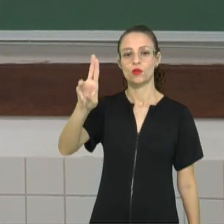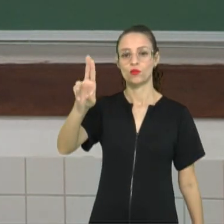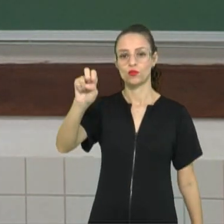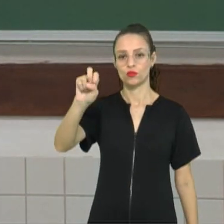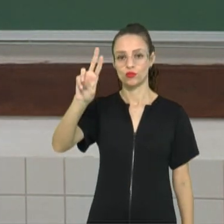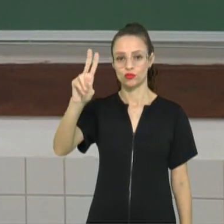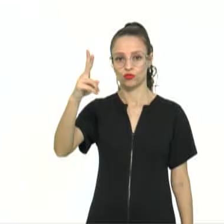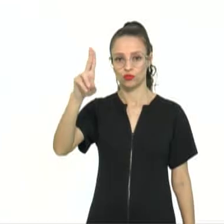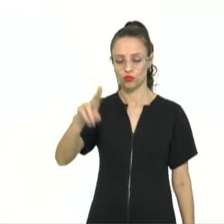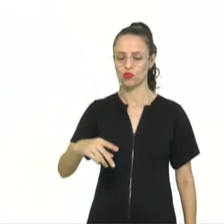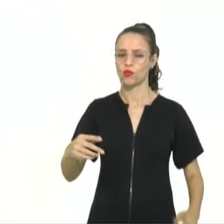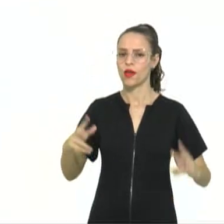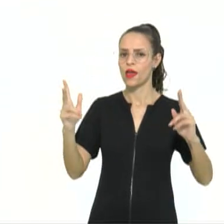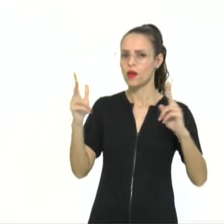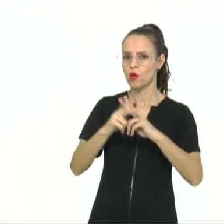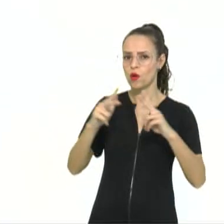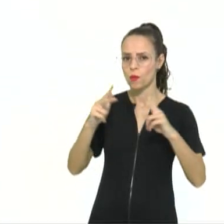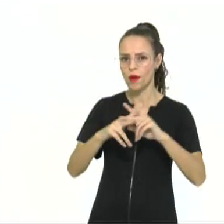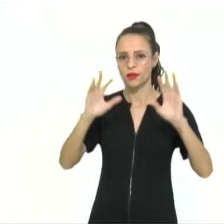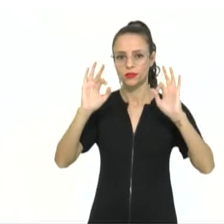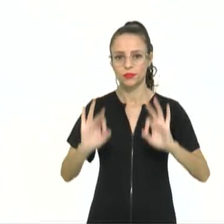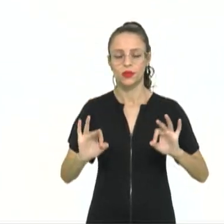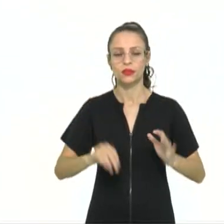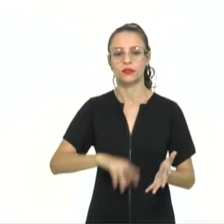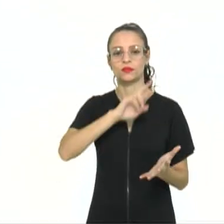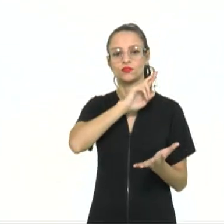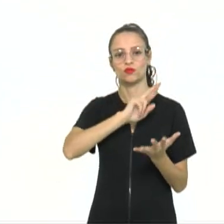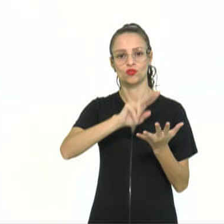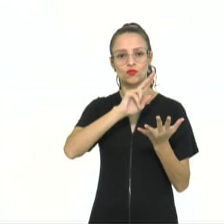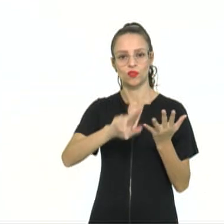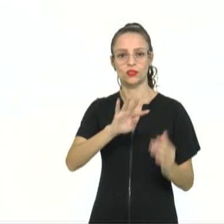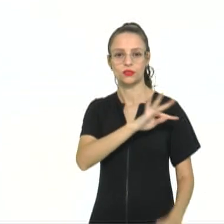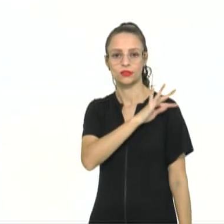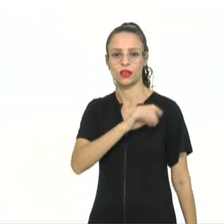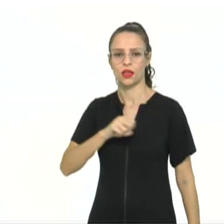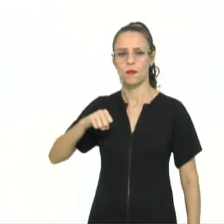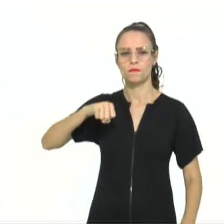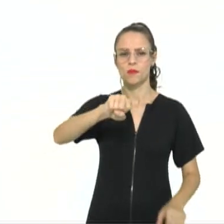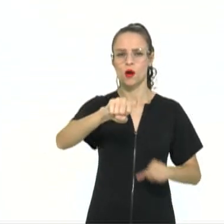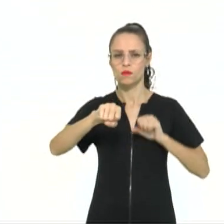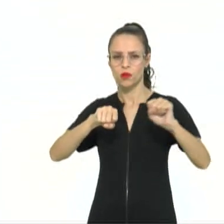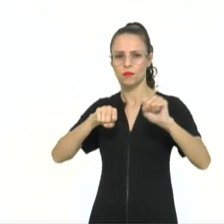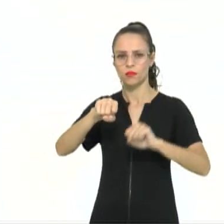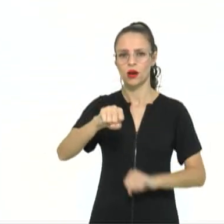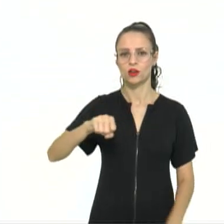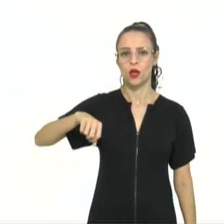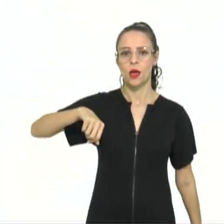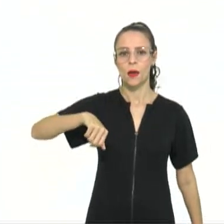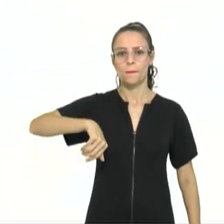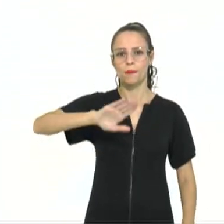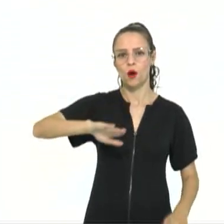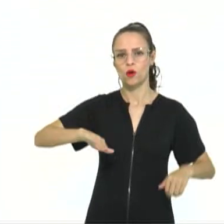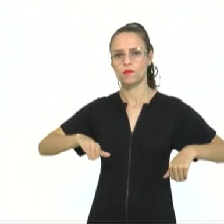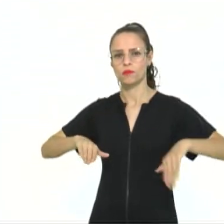combate. Então os métodos de combate envolvem diversificadas técnicas de socos, chutes, quedas, projeções, torções